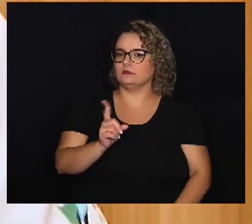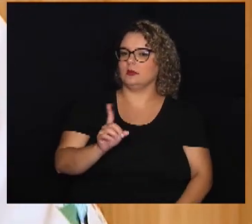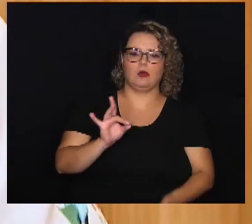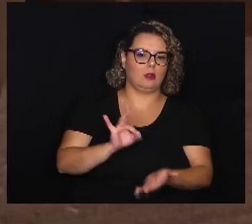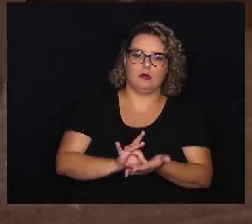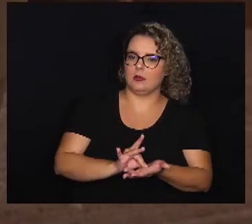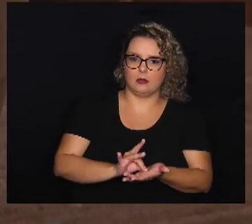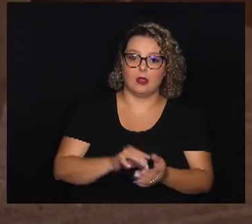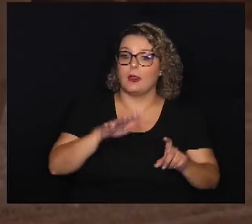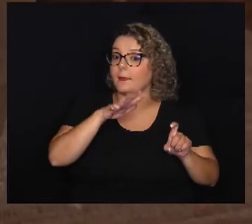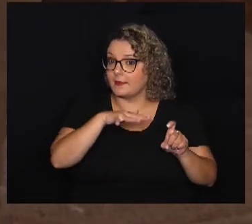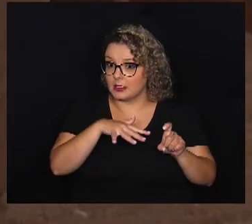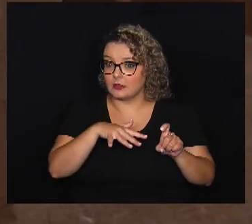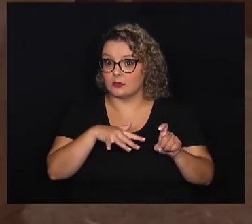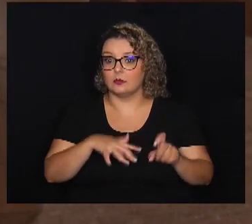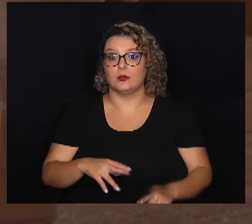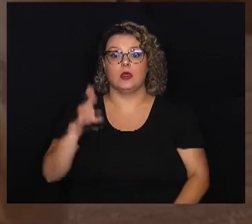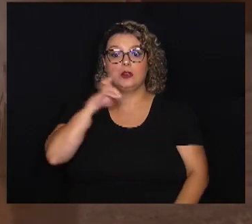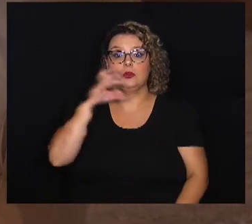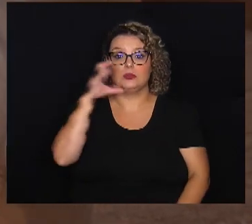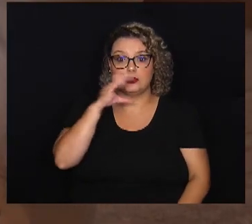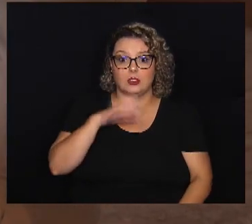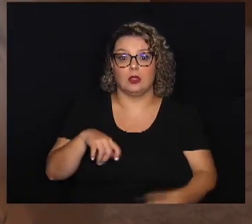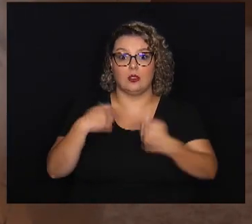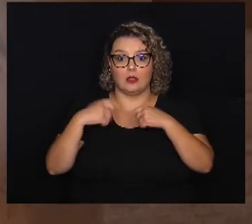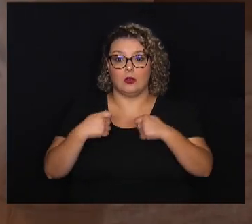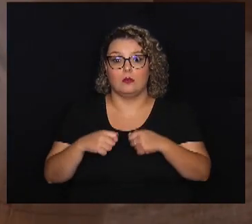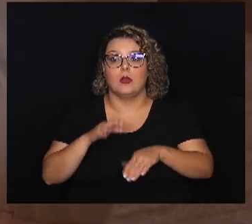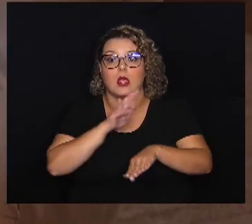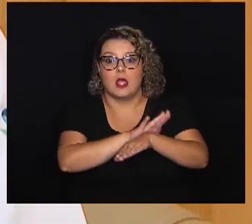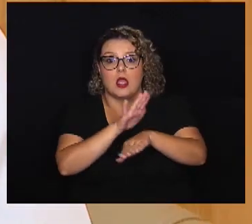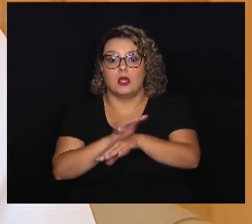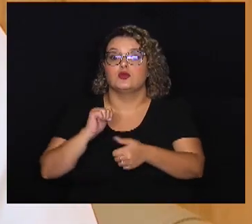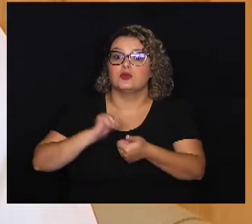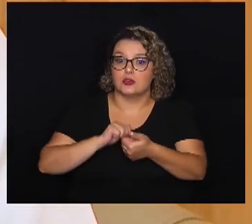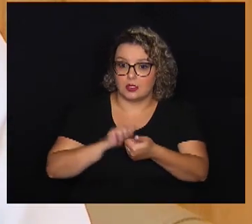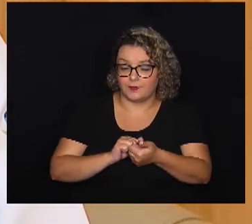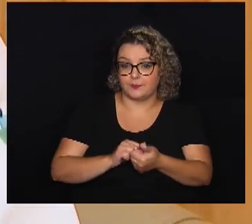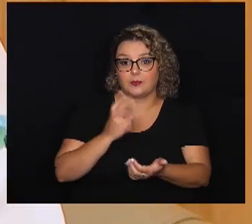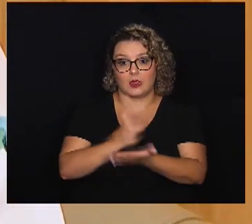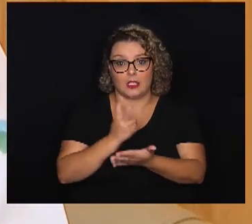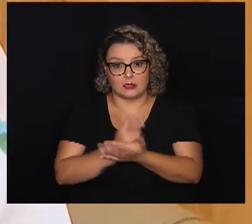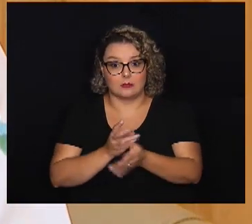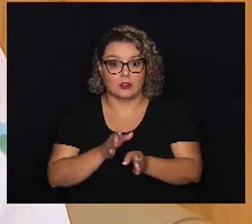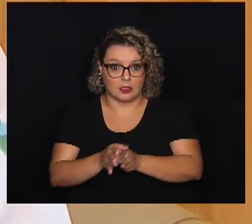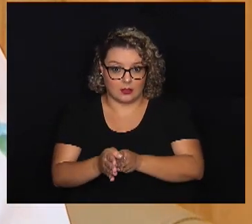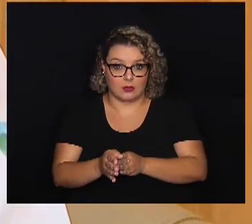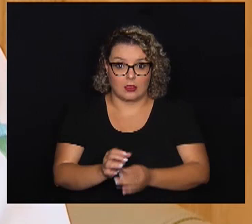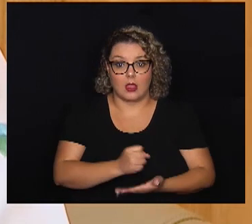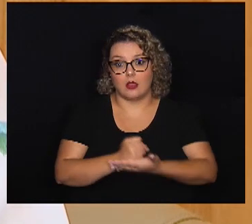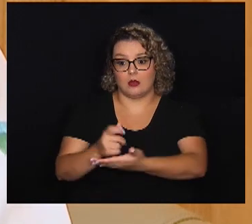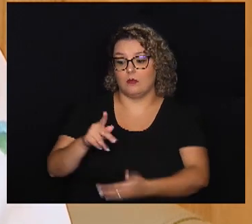verdade, isso é mito. E em caso de emergência, é preciso buscar ajuda qualificada. A gente sempre recomenda que leve ao pronto-socorro